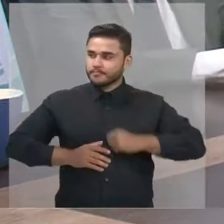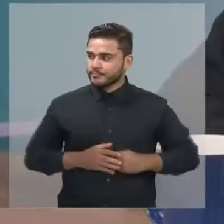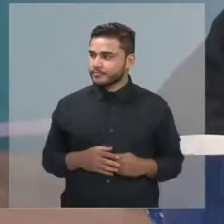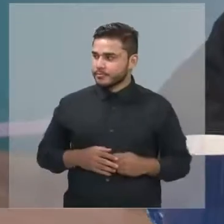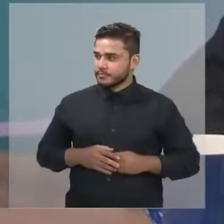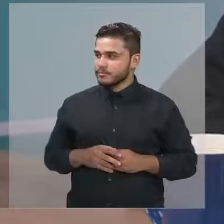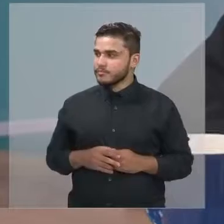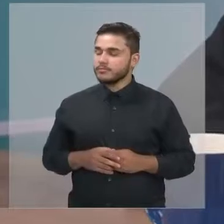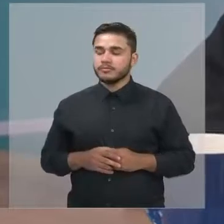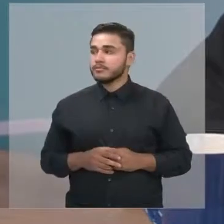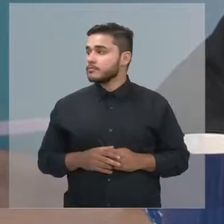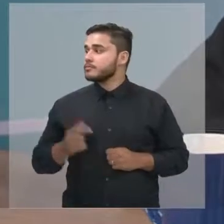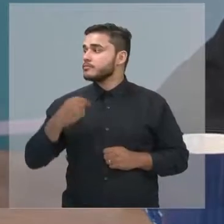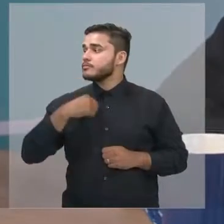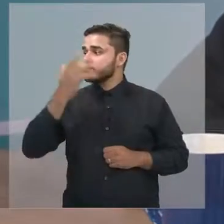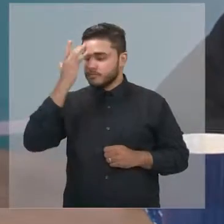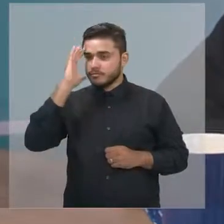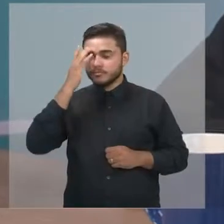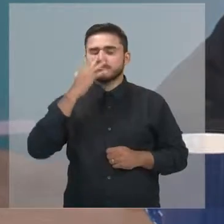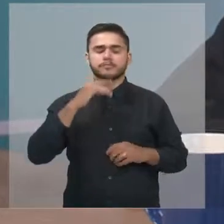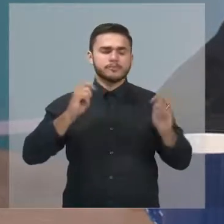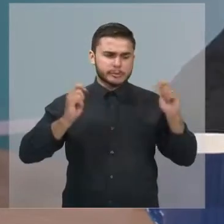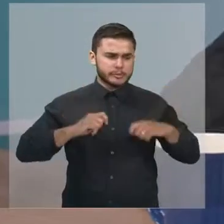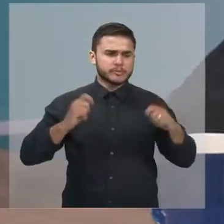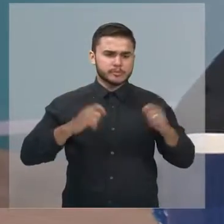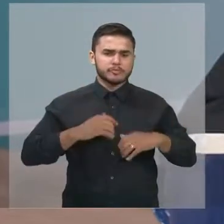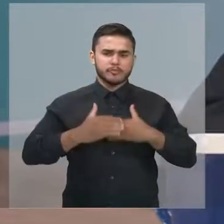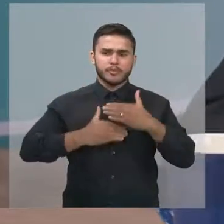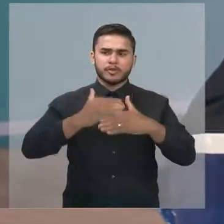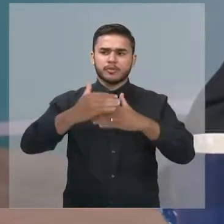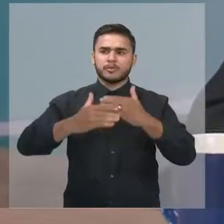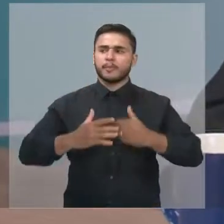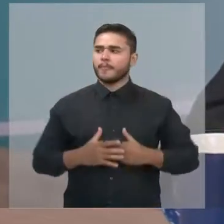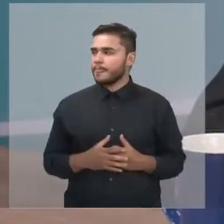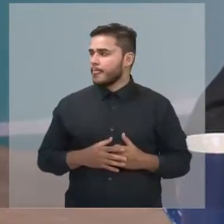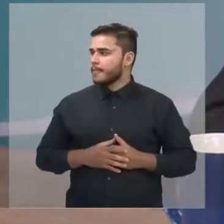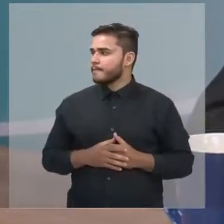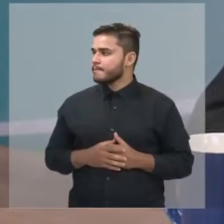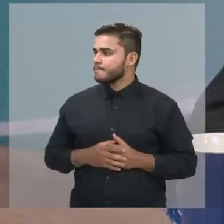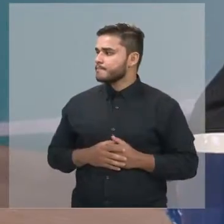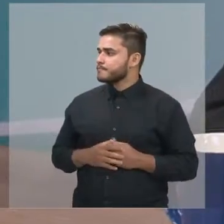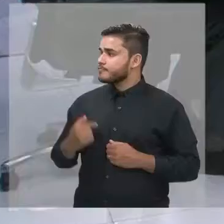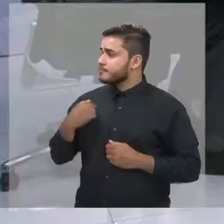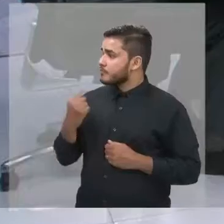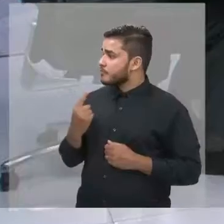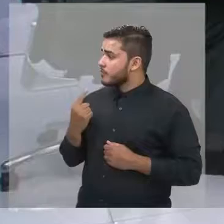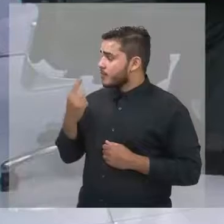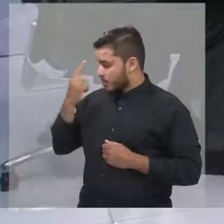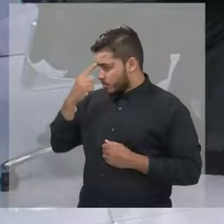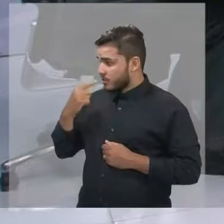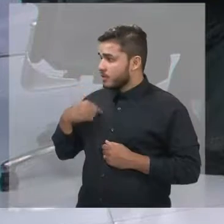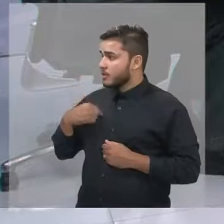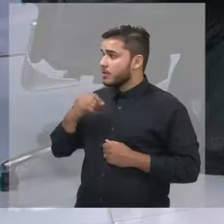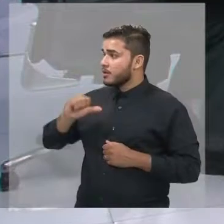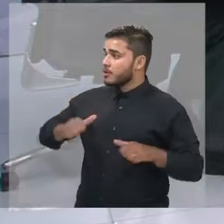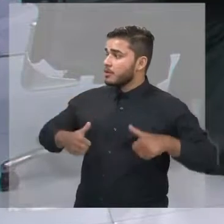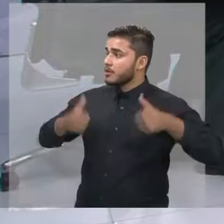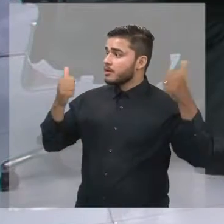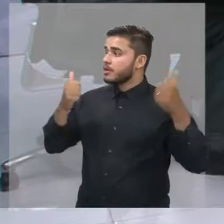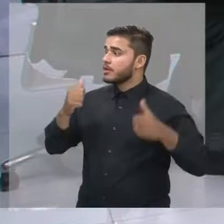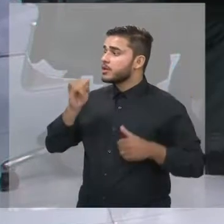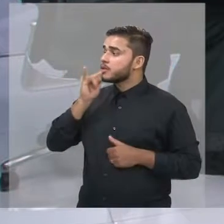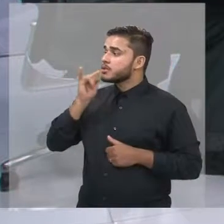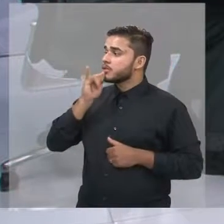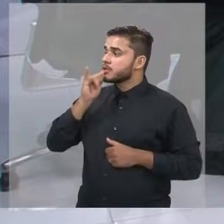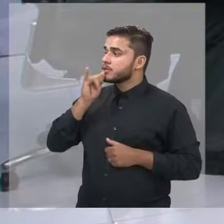que o homem pode ser aprimorado, eu defendo com muita ênfase. Mas quando eu digo que não evolui, é assim, hoje nós não somos